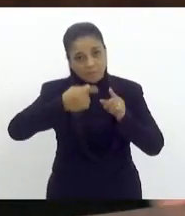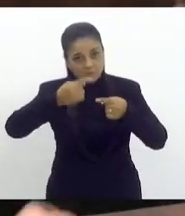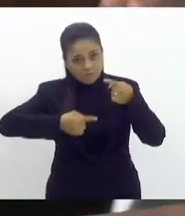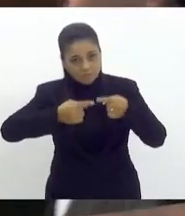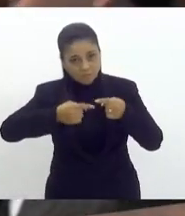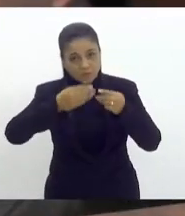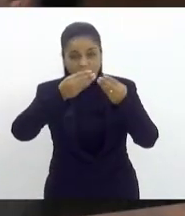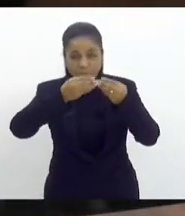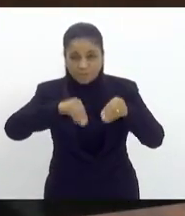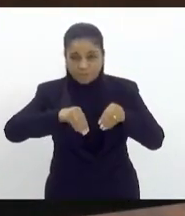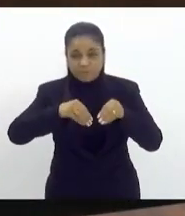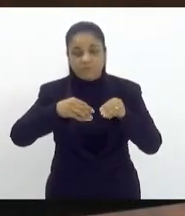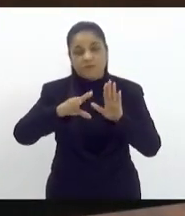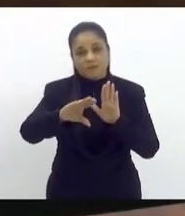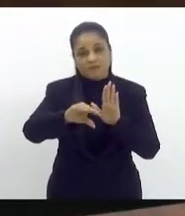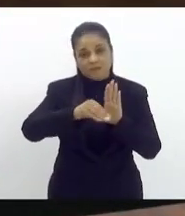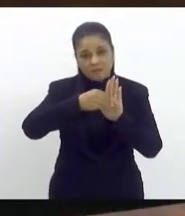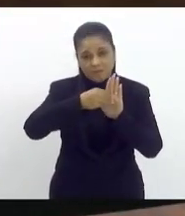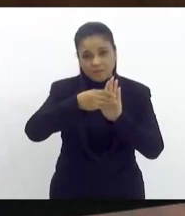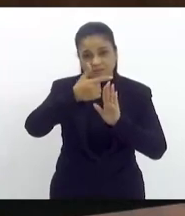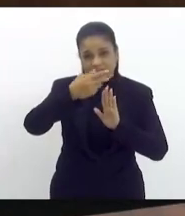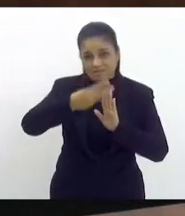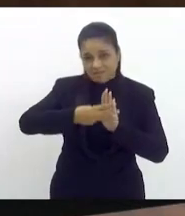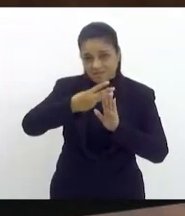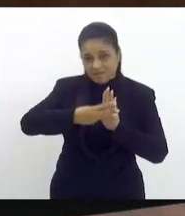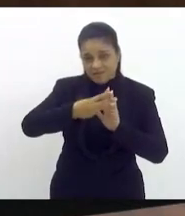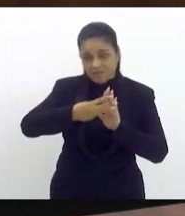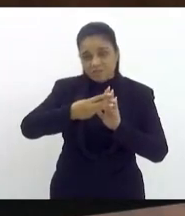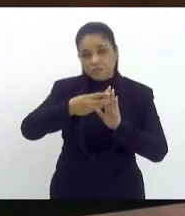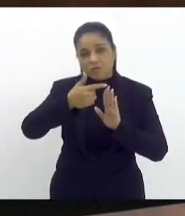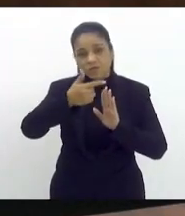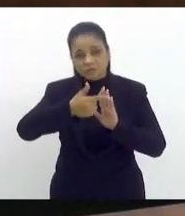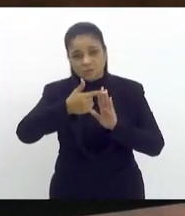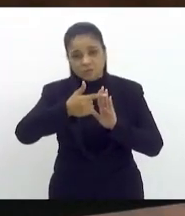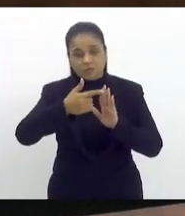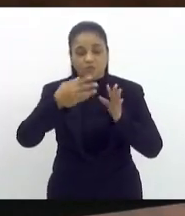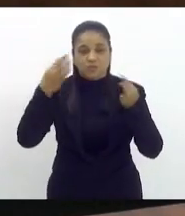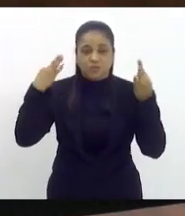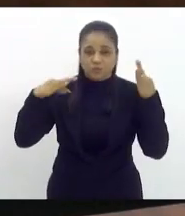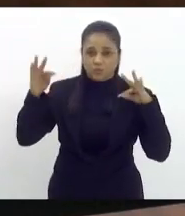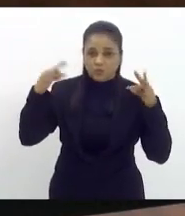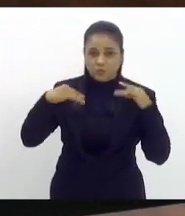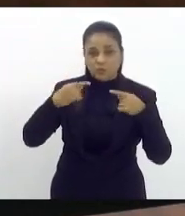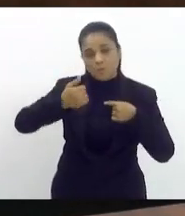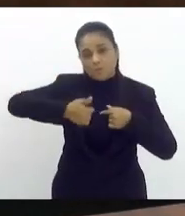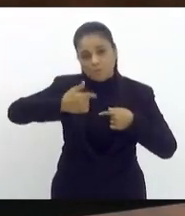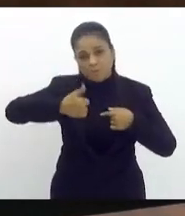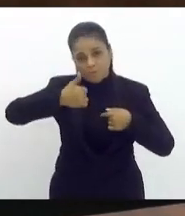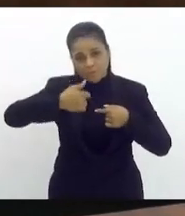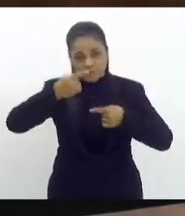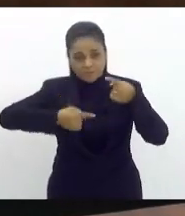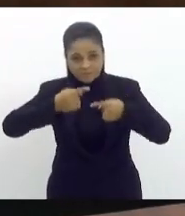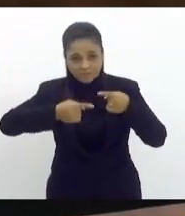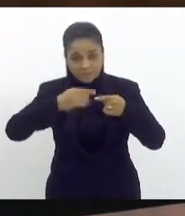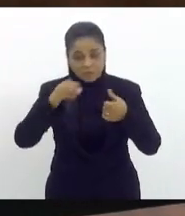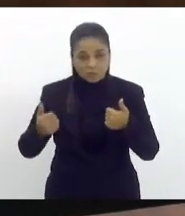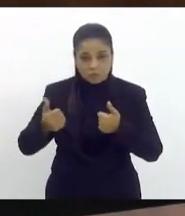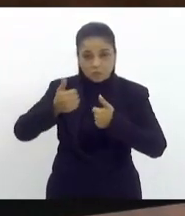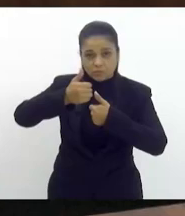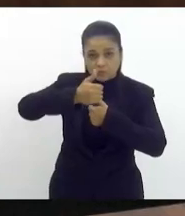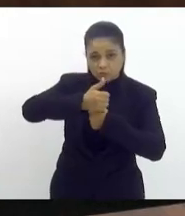prejudicada a emenda 3 pela Emenda 2 da comissão de turismo em primeira discussão concluindo por substantivo